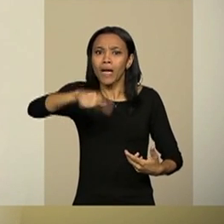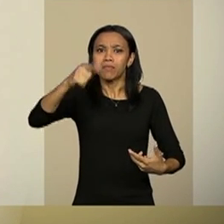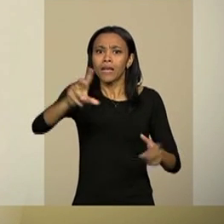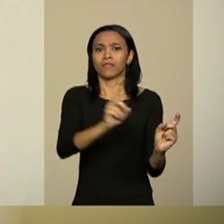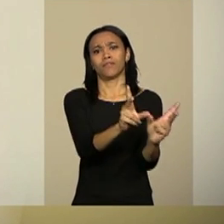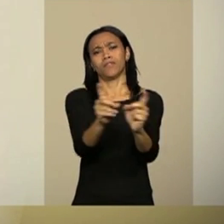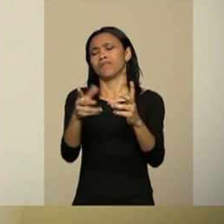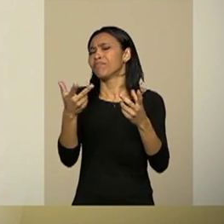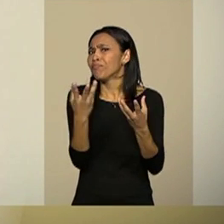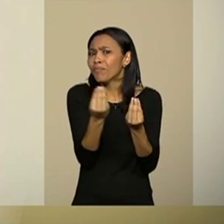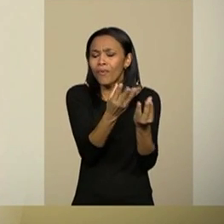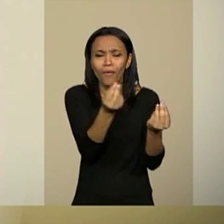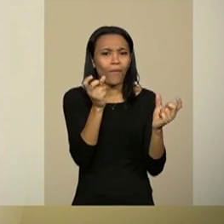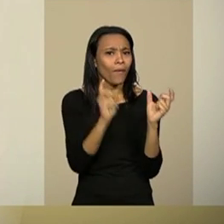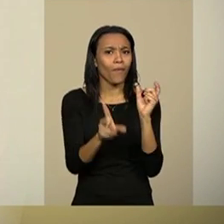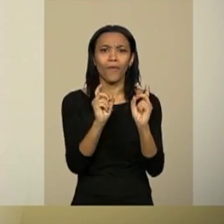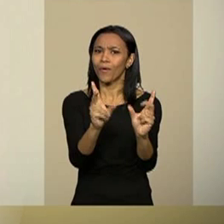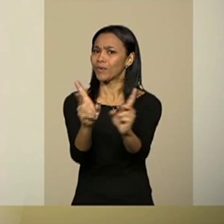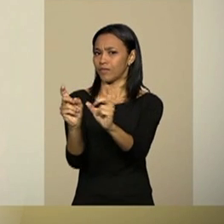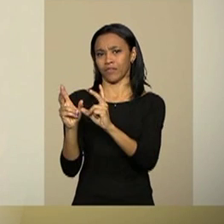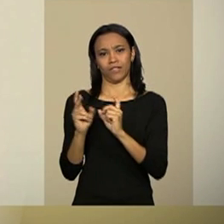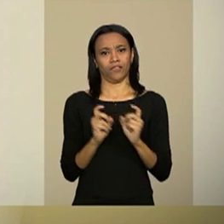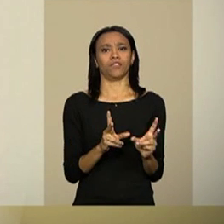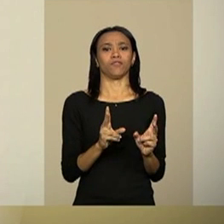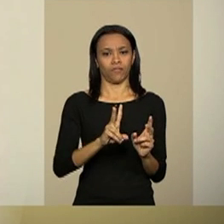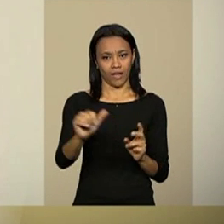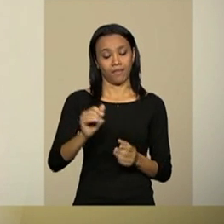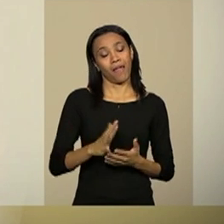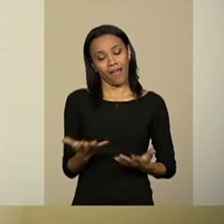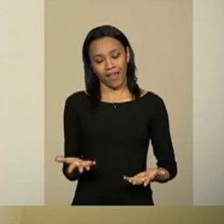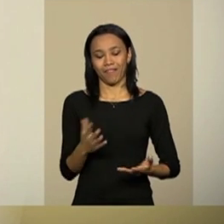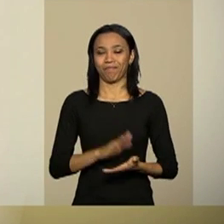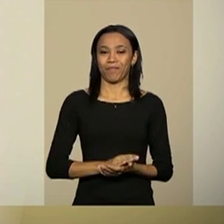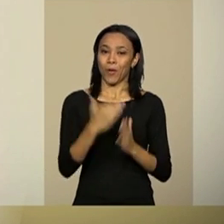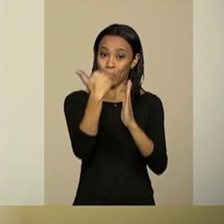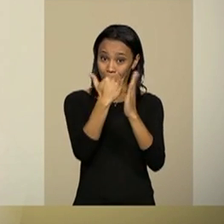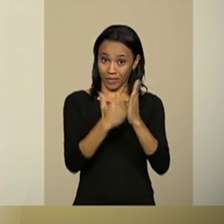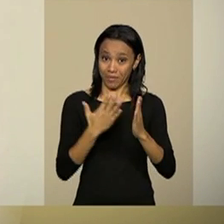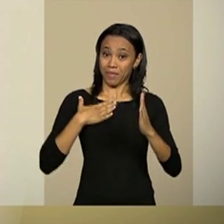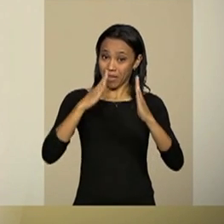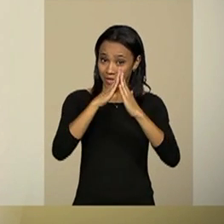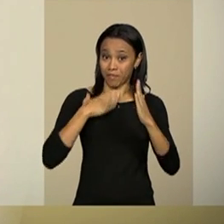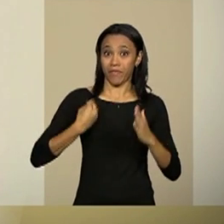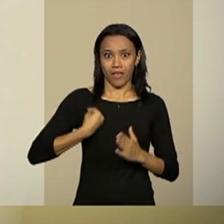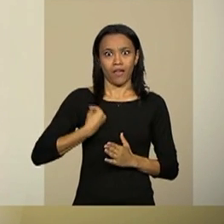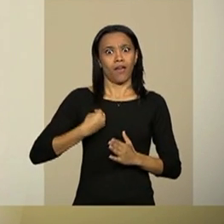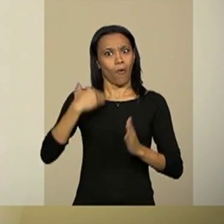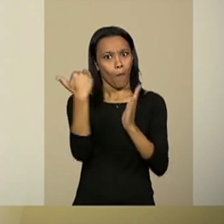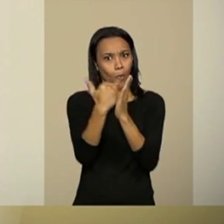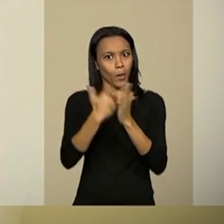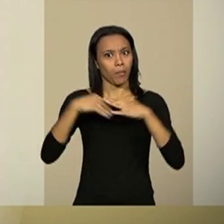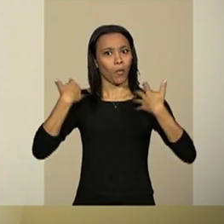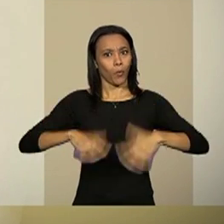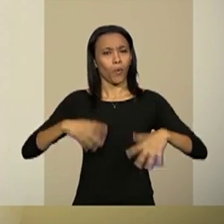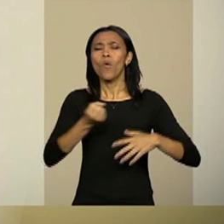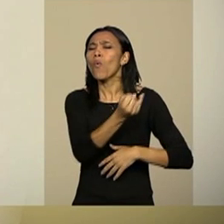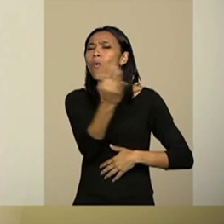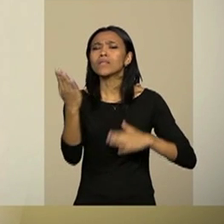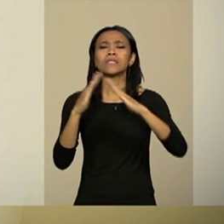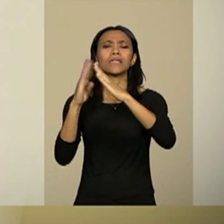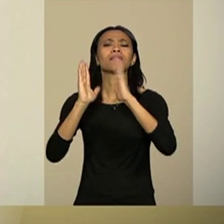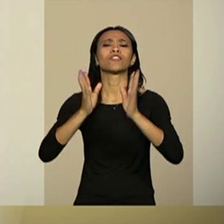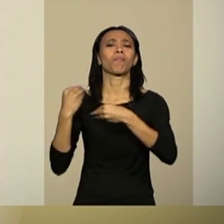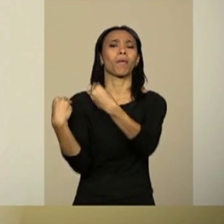vendidos muitos móveis e eletrodomésticos esse ano é a presidenta o minha casa minha vida é realmente um grande programa quantas casas já foram